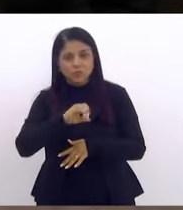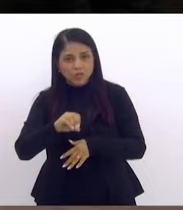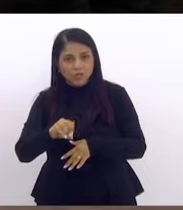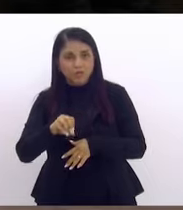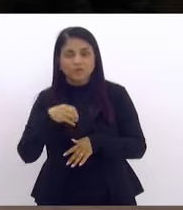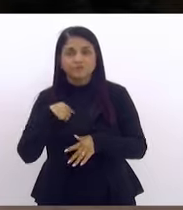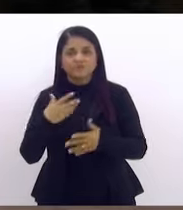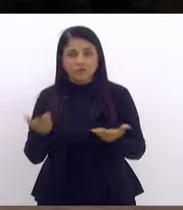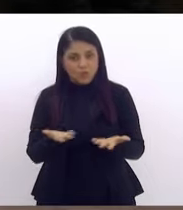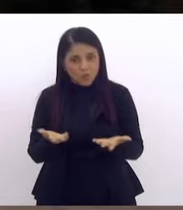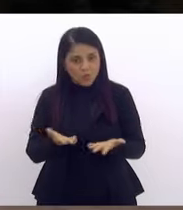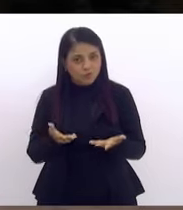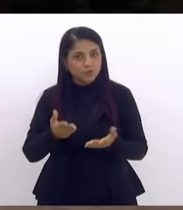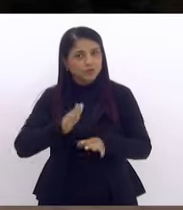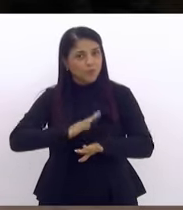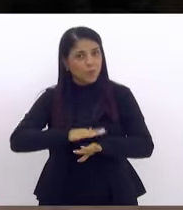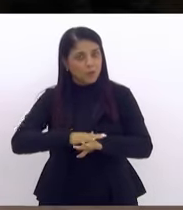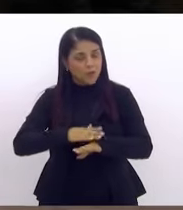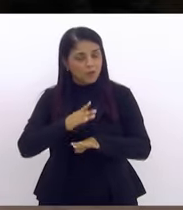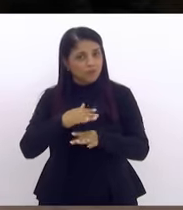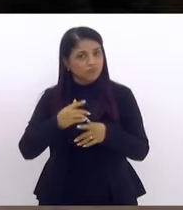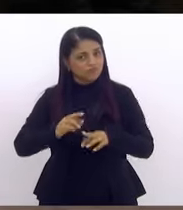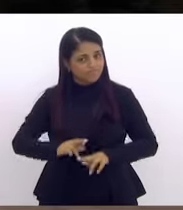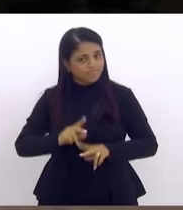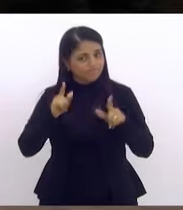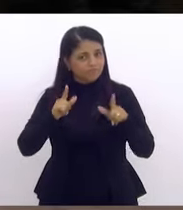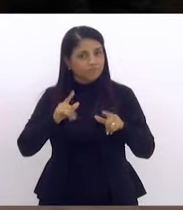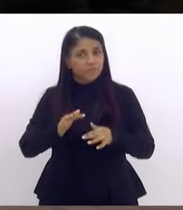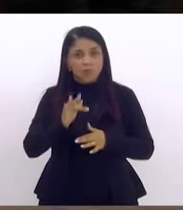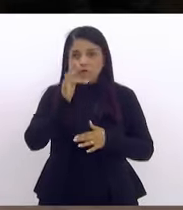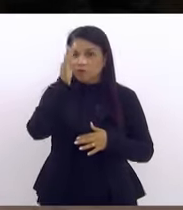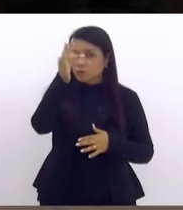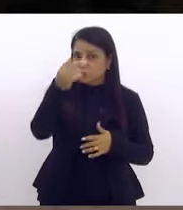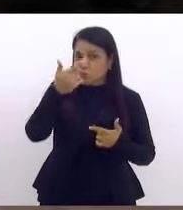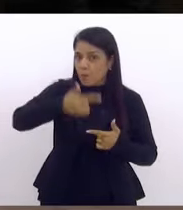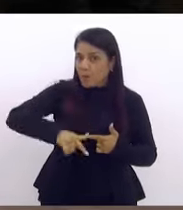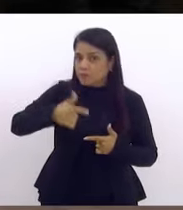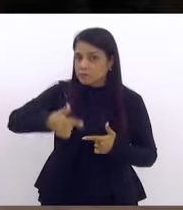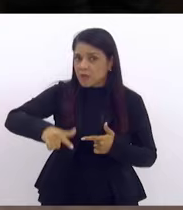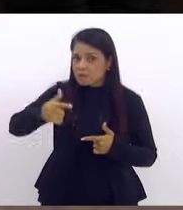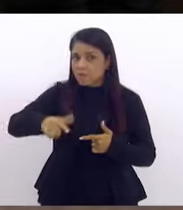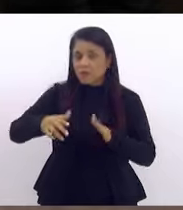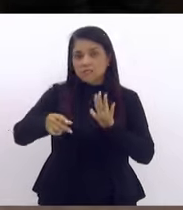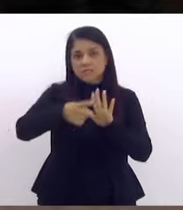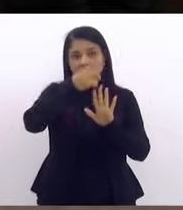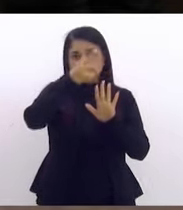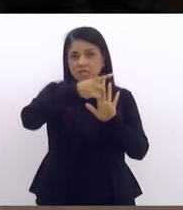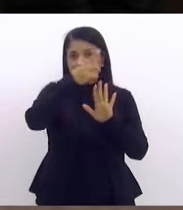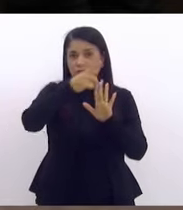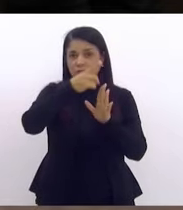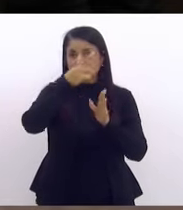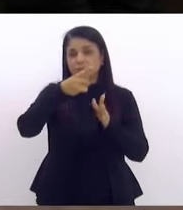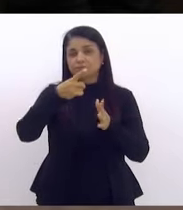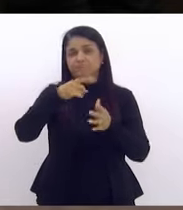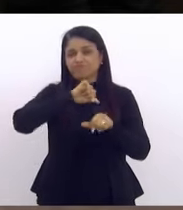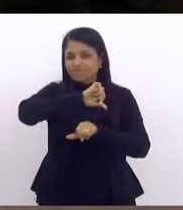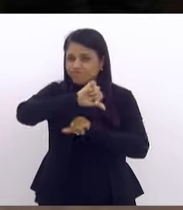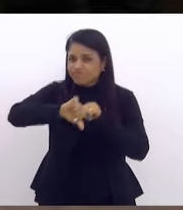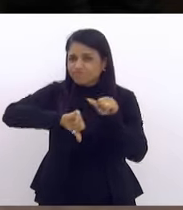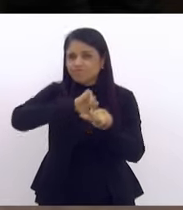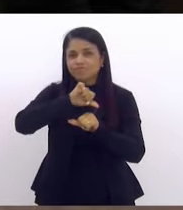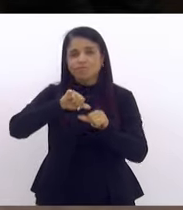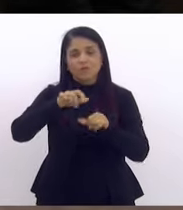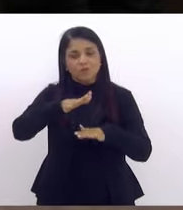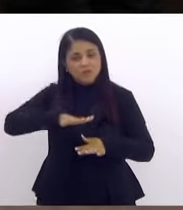hoje nós vivemos esse momento. Quem sabe no futuro vai vir outras questões para revocar outros decretos, mexendo também com o espaço